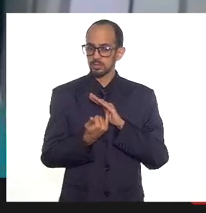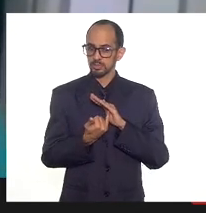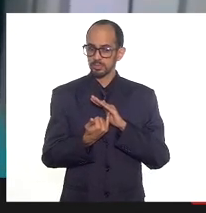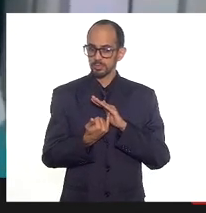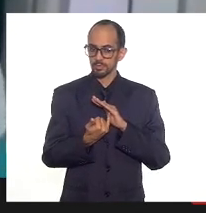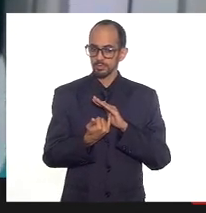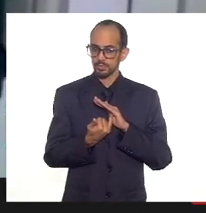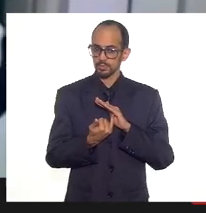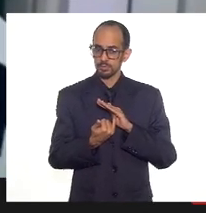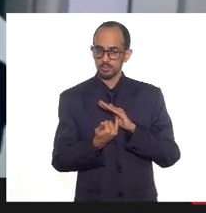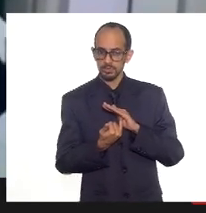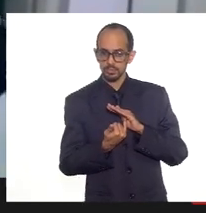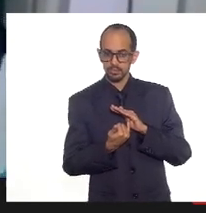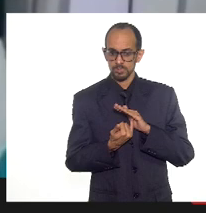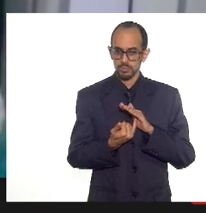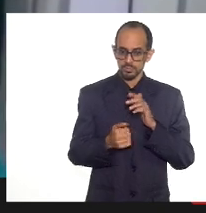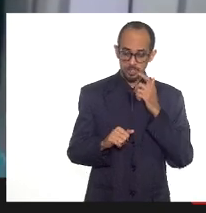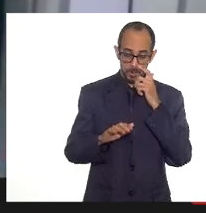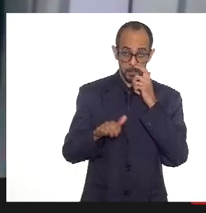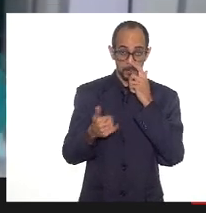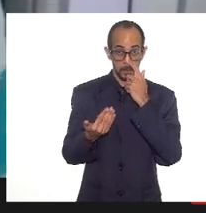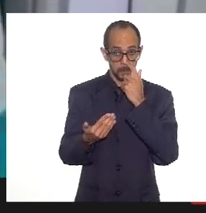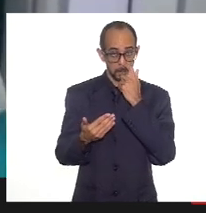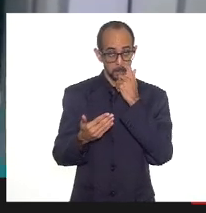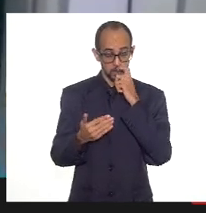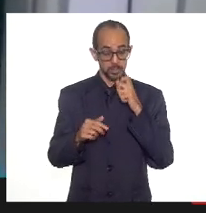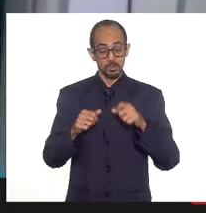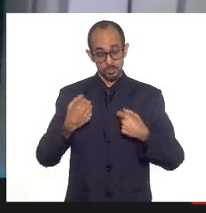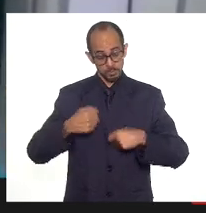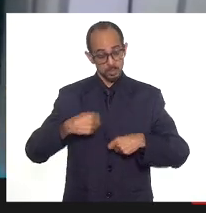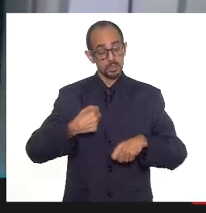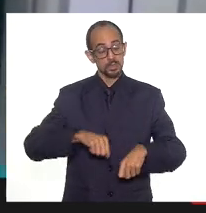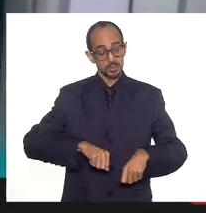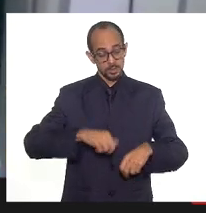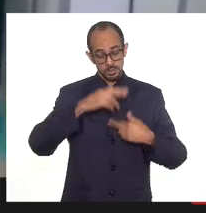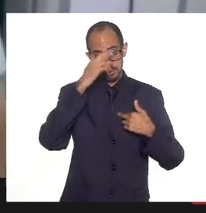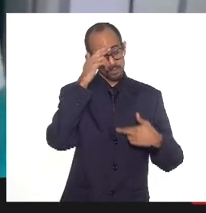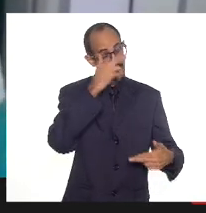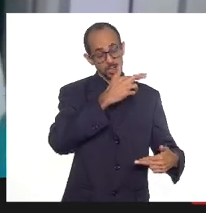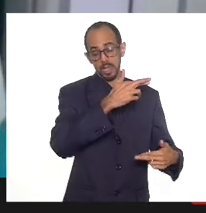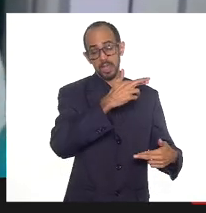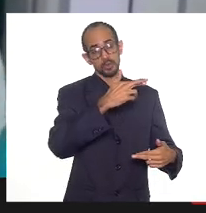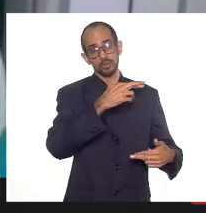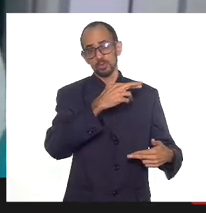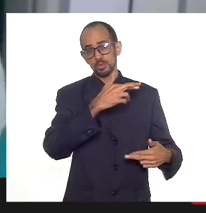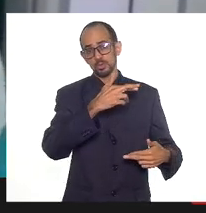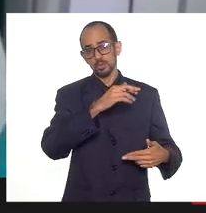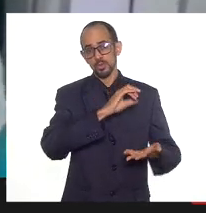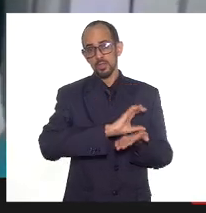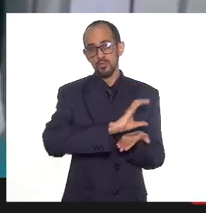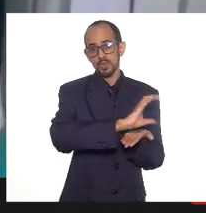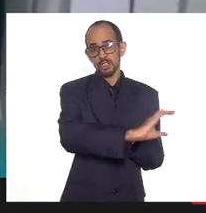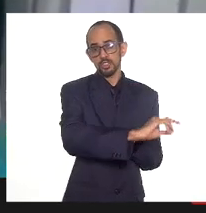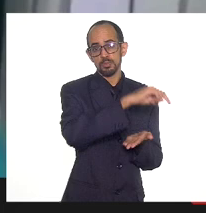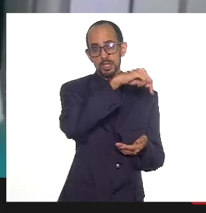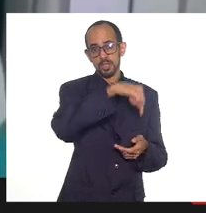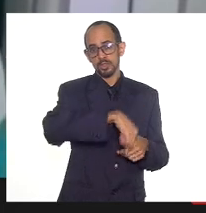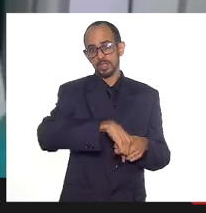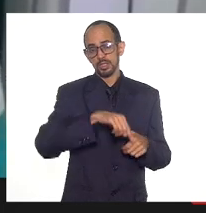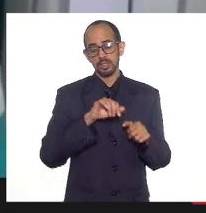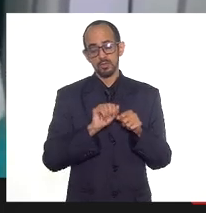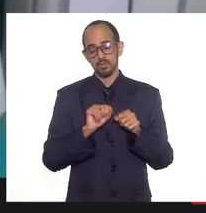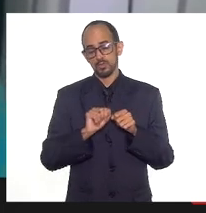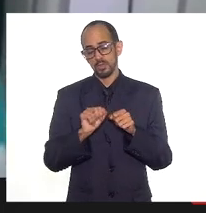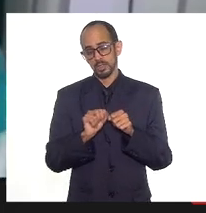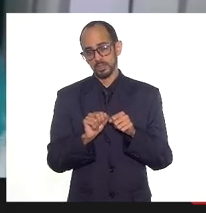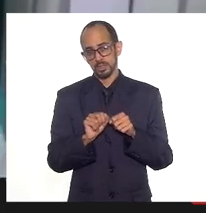notadamente no SEMPES, não apenas, mas notadamente no SEMPES. Então, assim, isso tem que ser levado em conta. Né? Há um investimento feito por esse Estado, por esse país soberano.